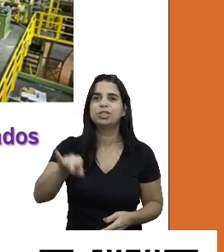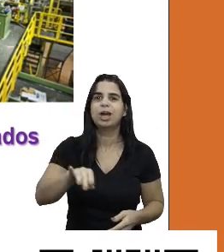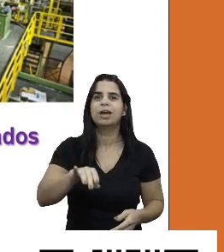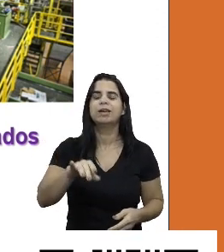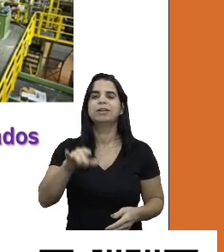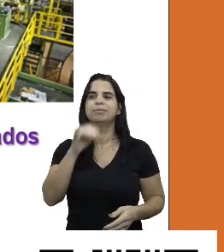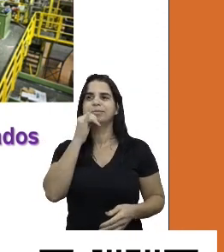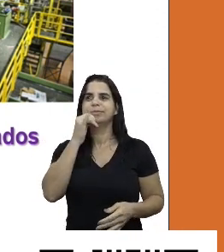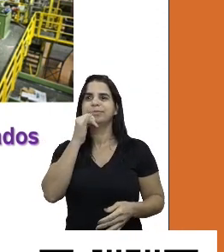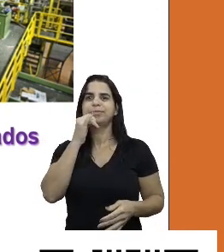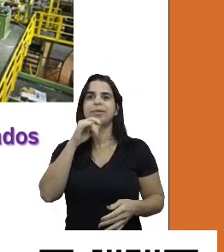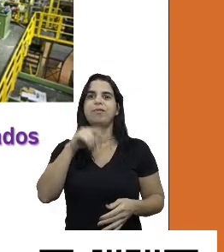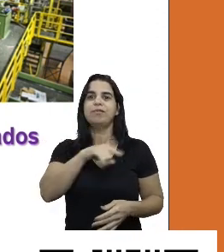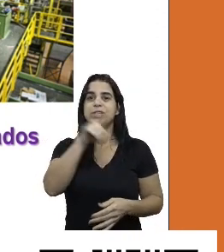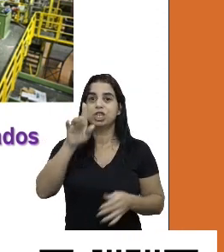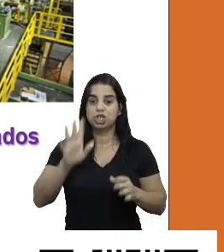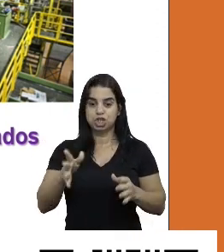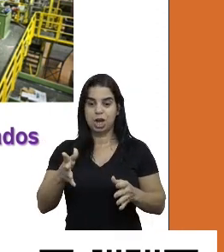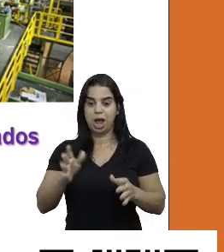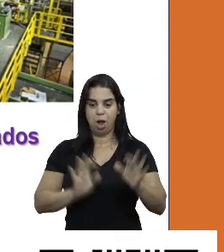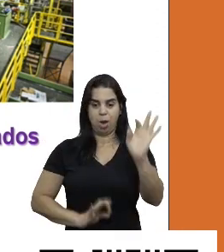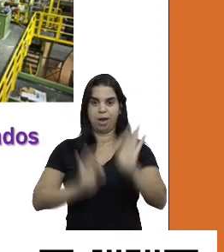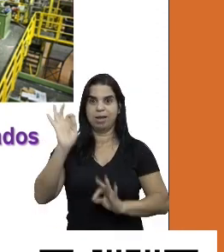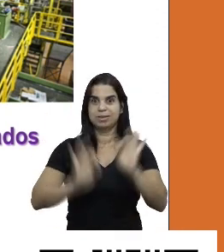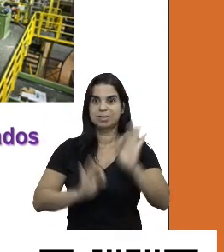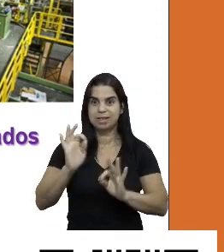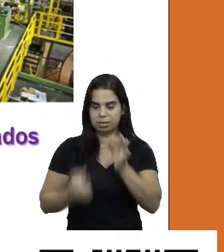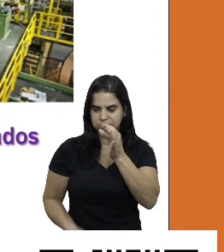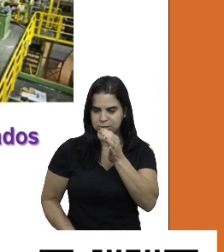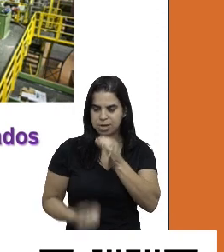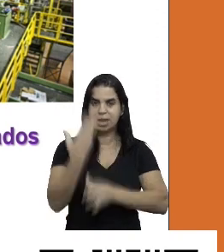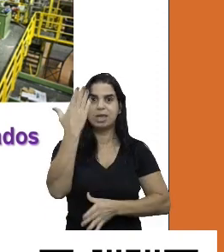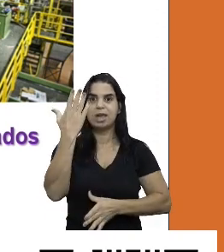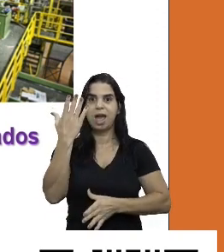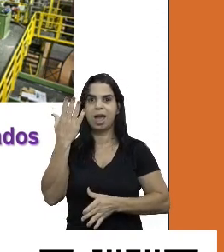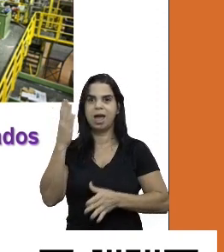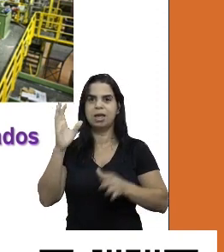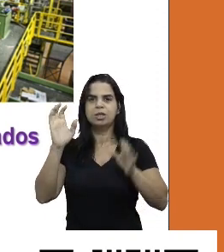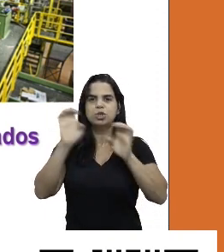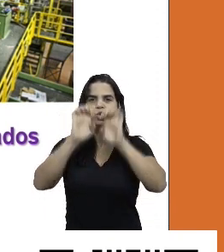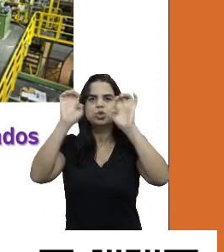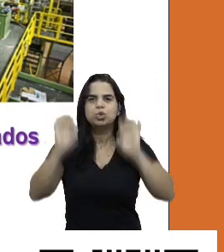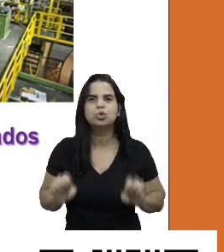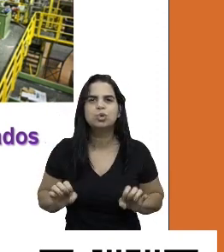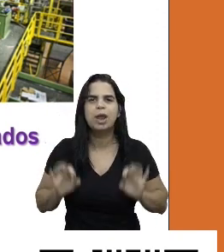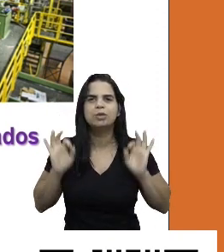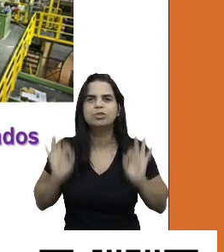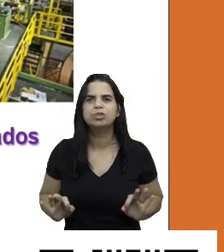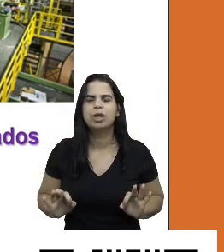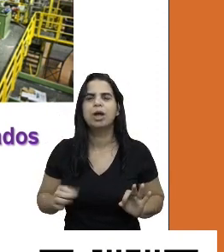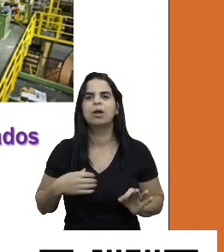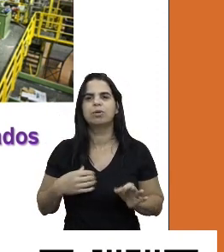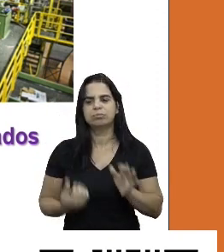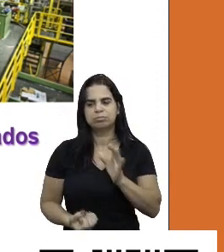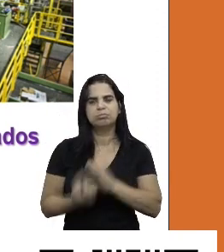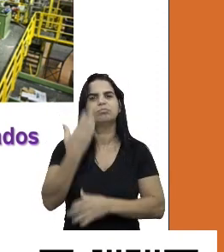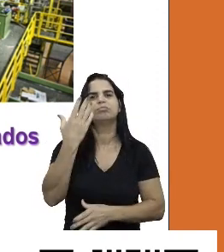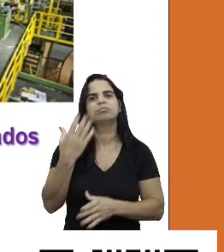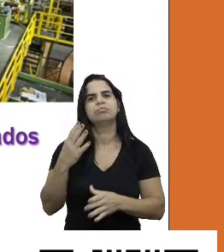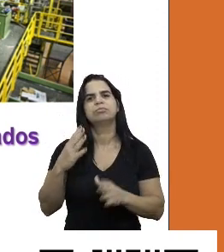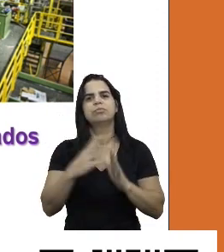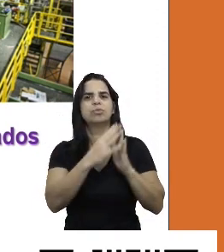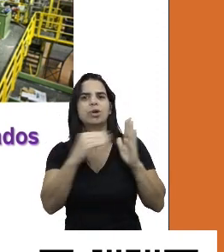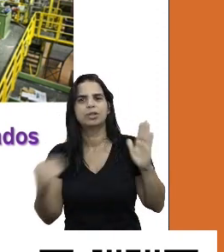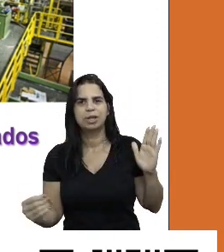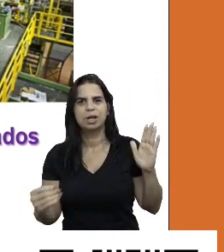estruturado vai permitir com que eu consiga gerar valor do meu dado criar os meus modelos de Inteligência Artificial de forma muito mais